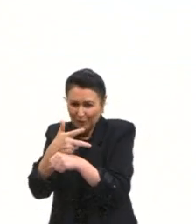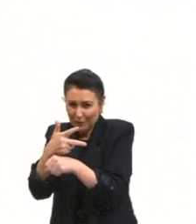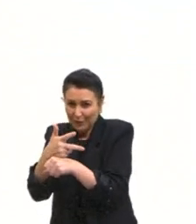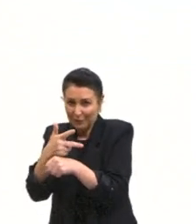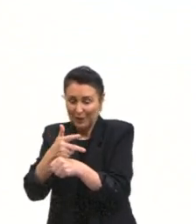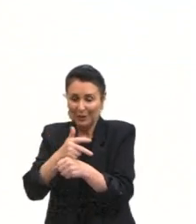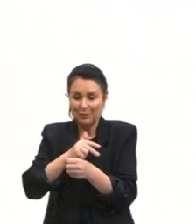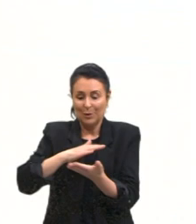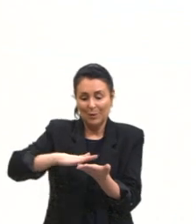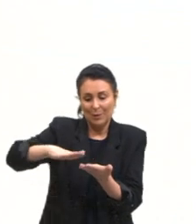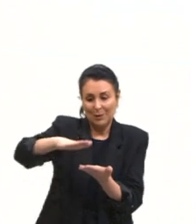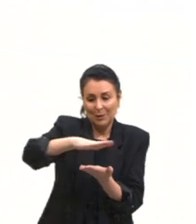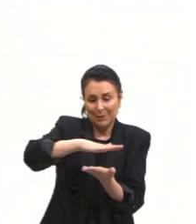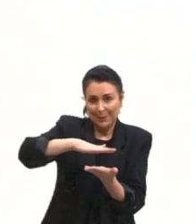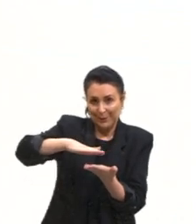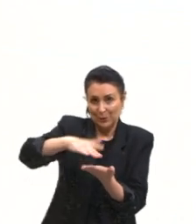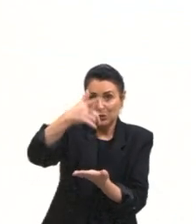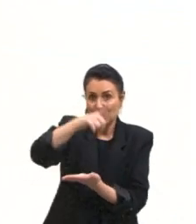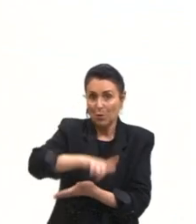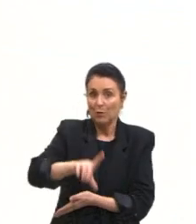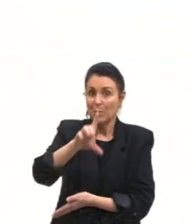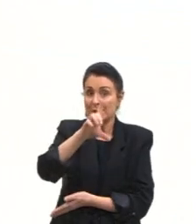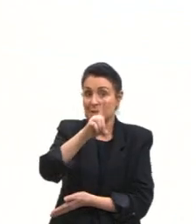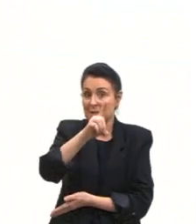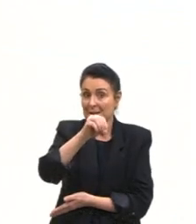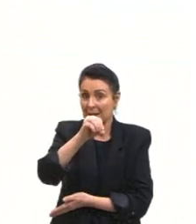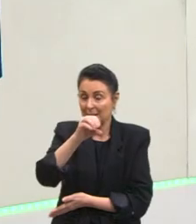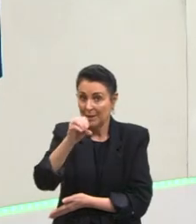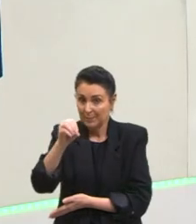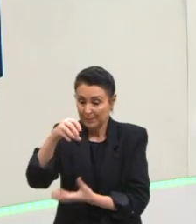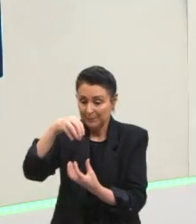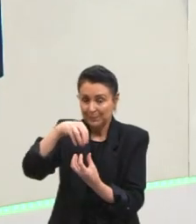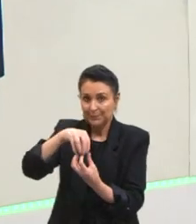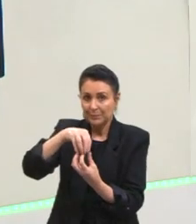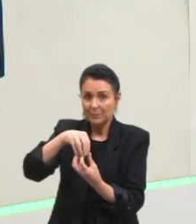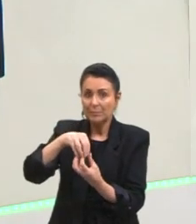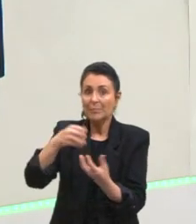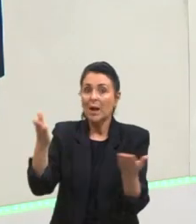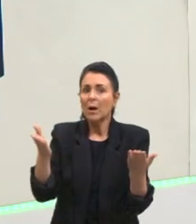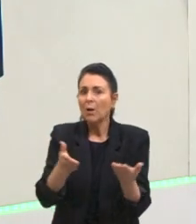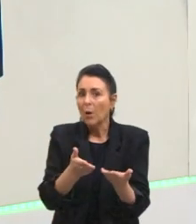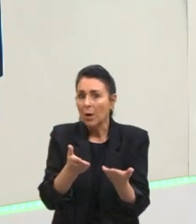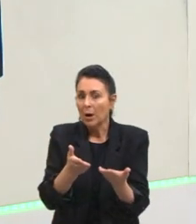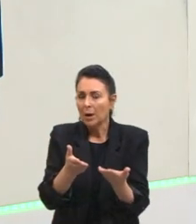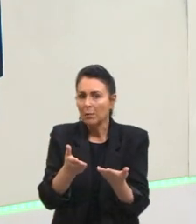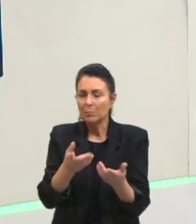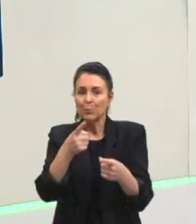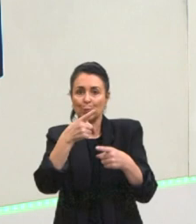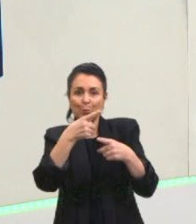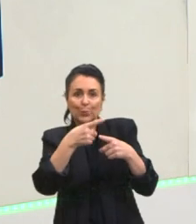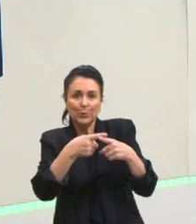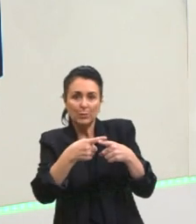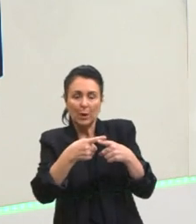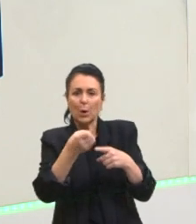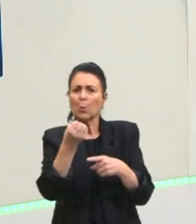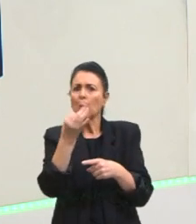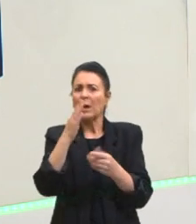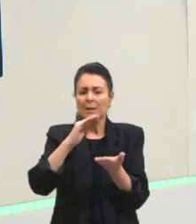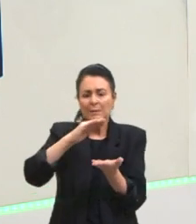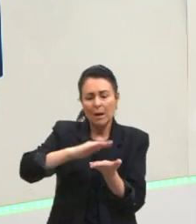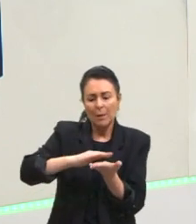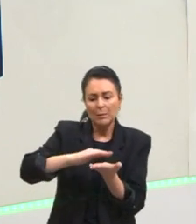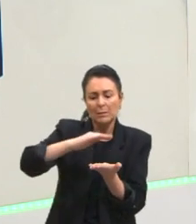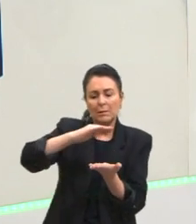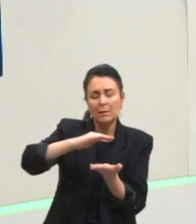nós temos 100 bolinhas. Então, basta a gente então multiplicar a quantidade de camadas que nós temos,